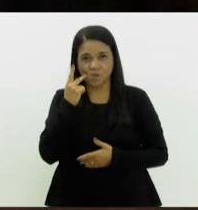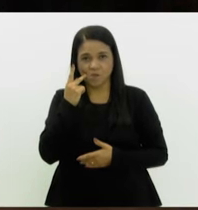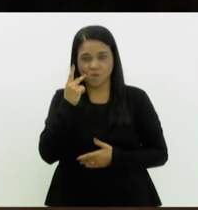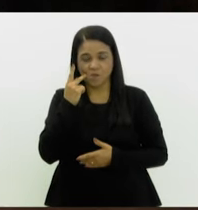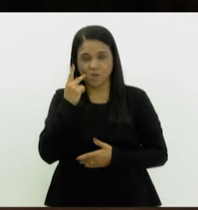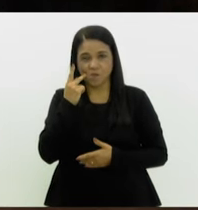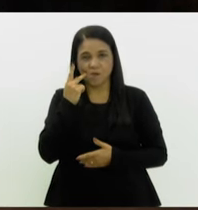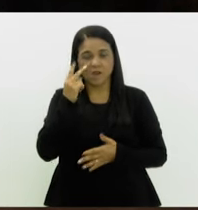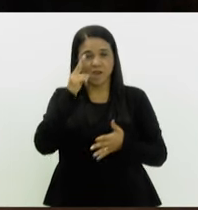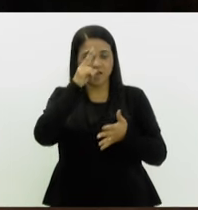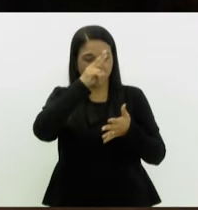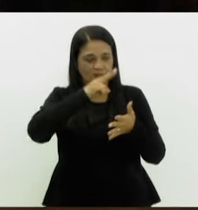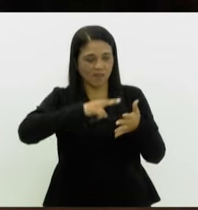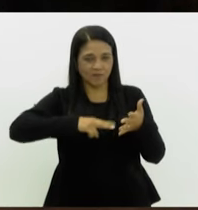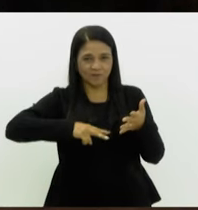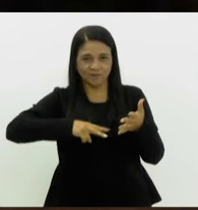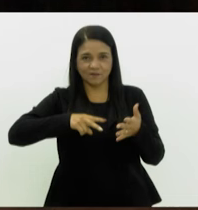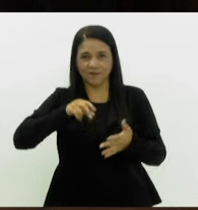para fazer a leitura